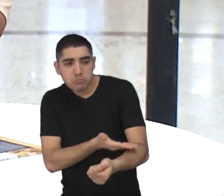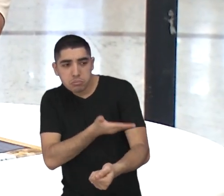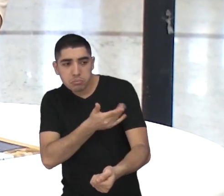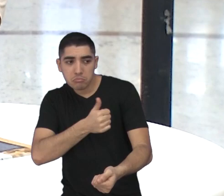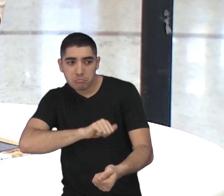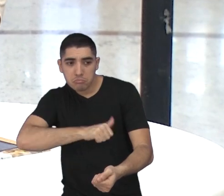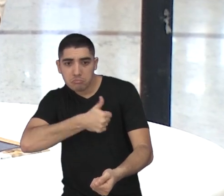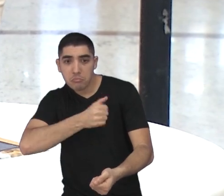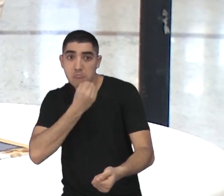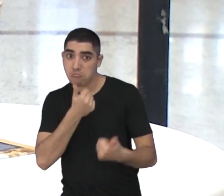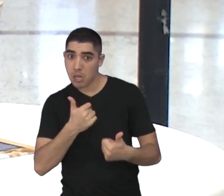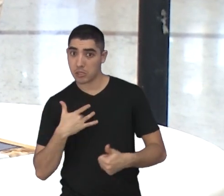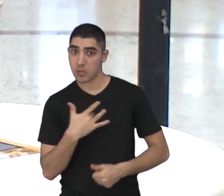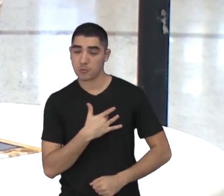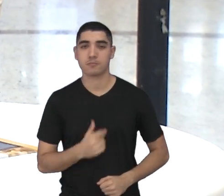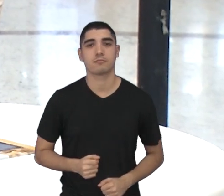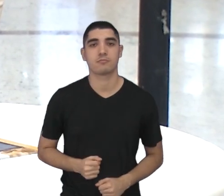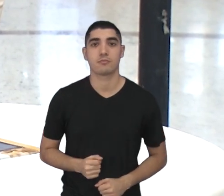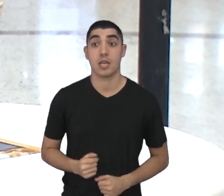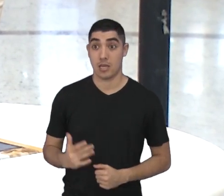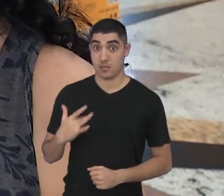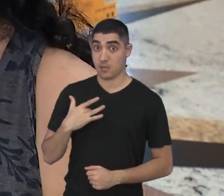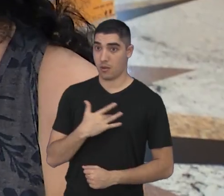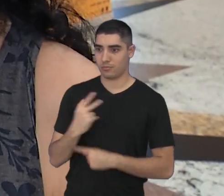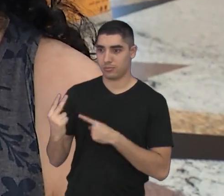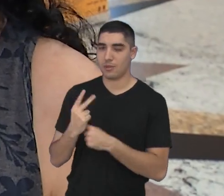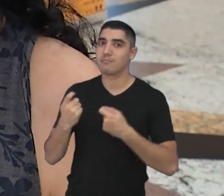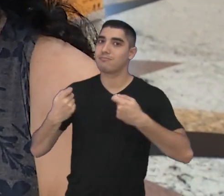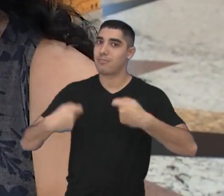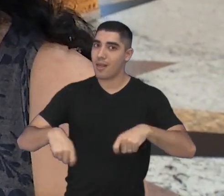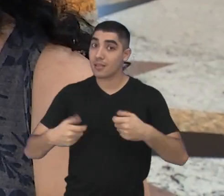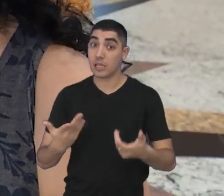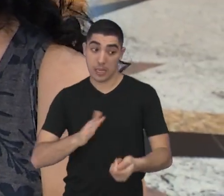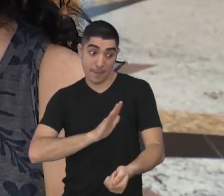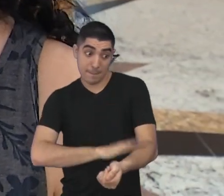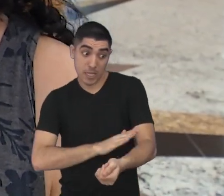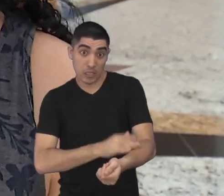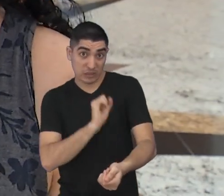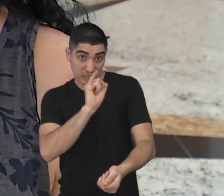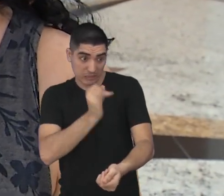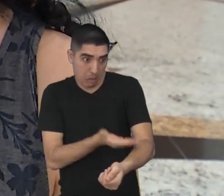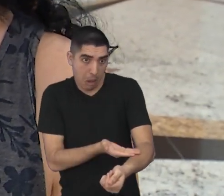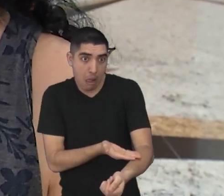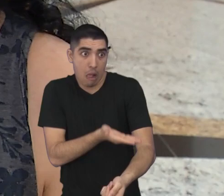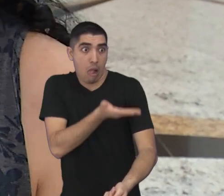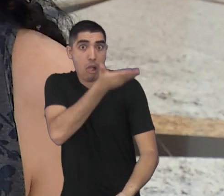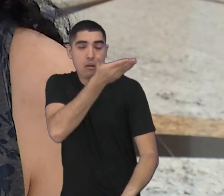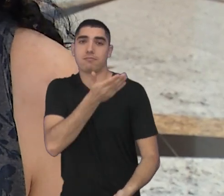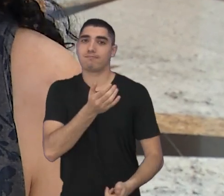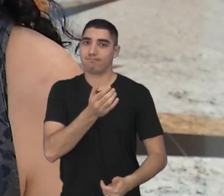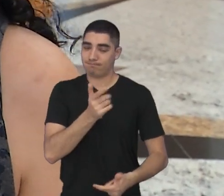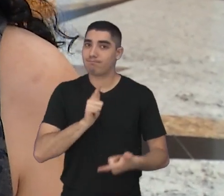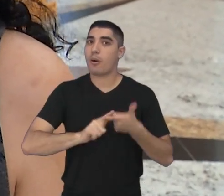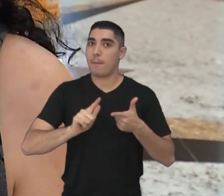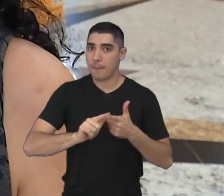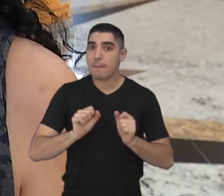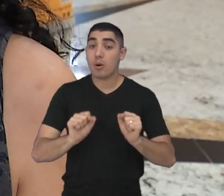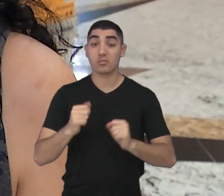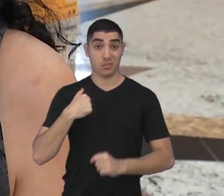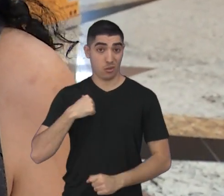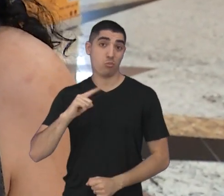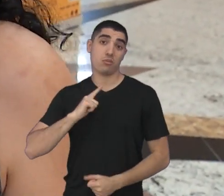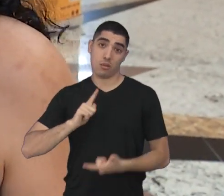a pressão e saber como estava a saúde. Tem que cuidar da saúde, né? E a pressão, né, se estiver muito alta, pode trazer